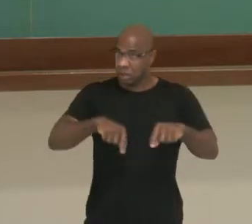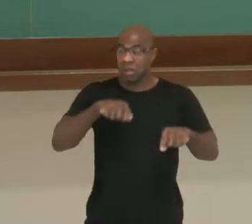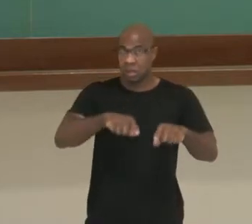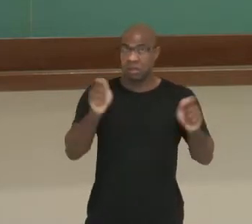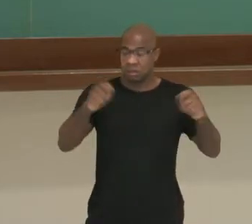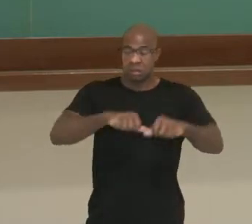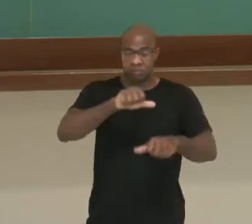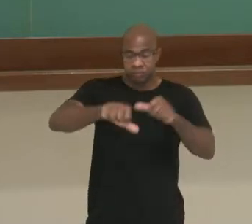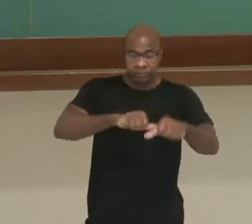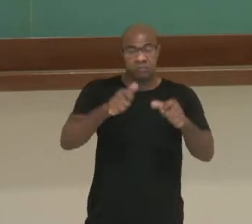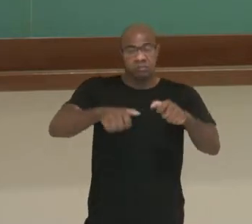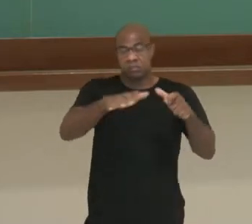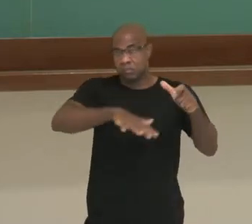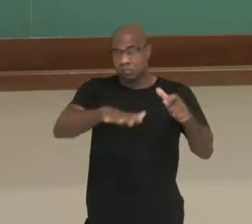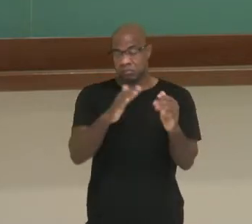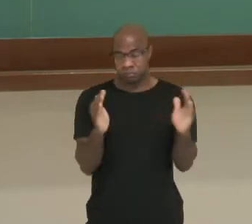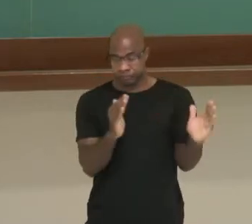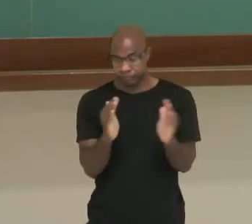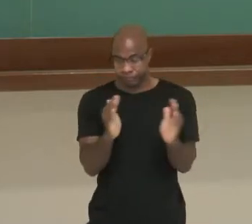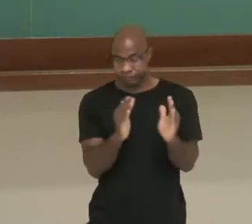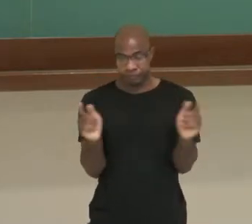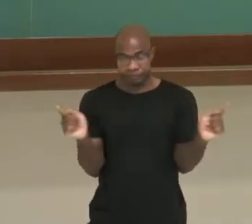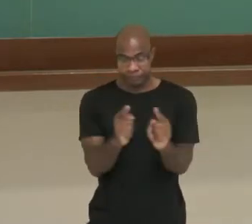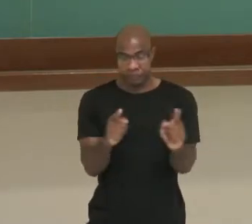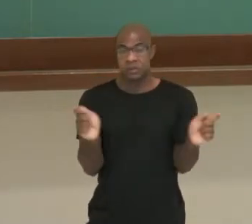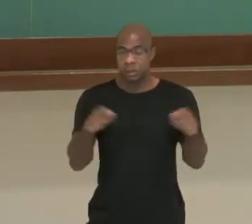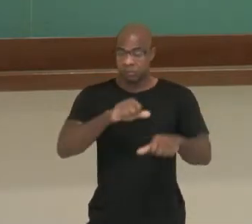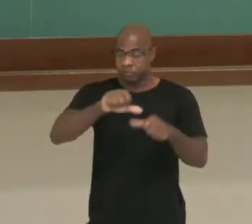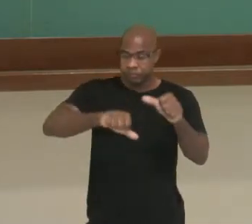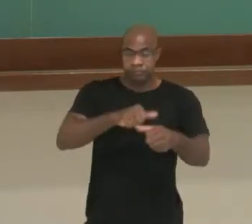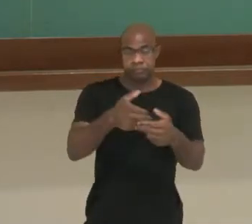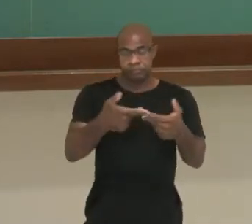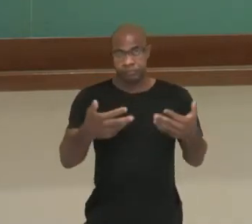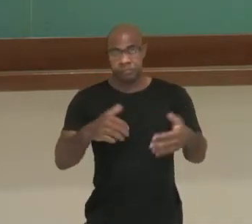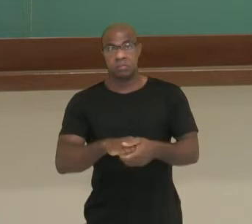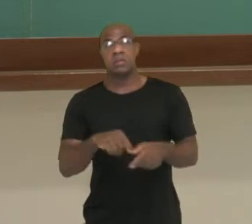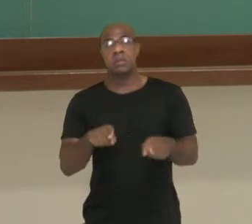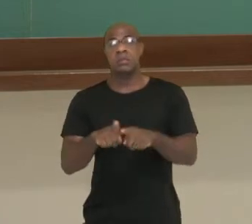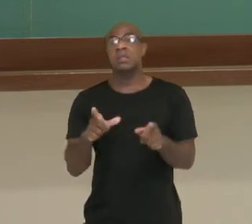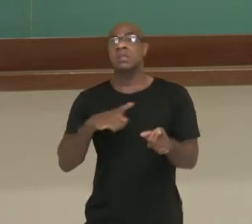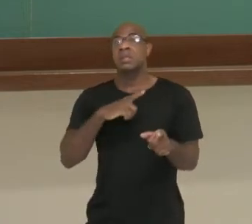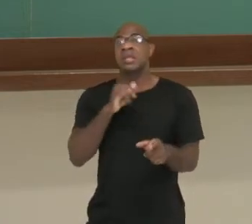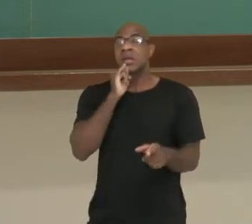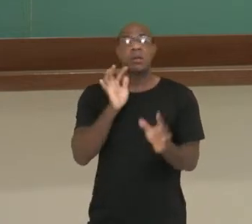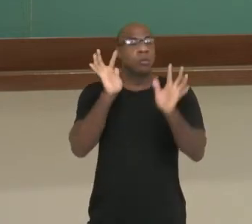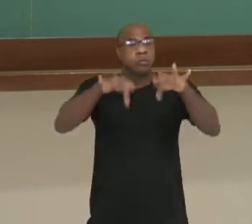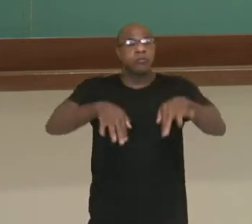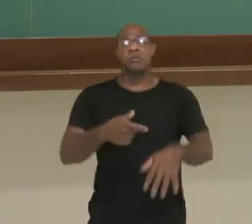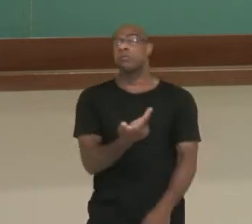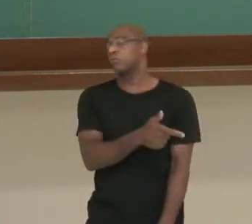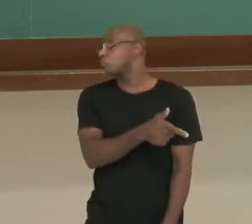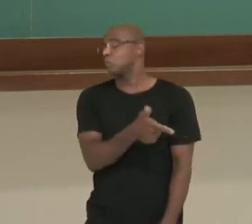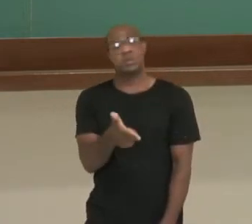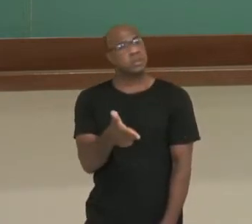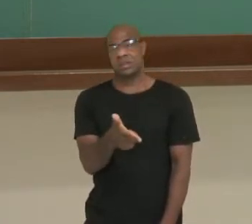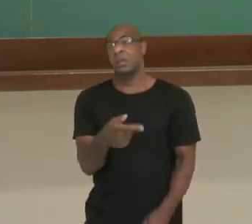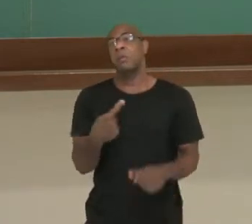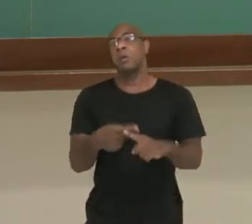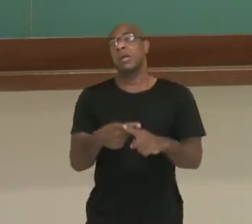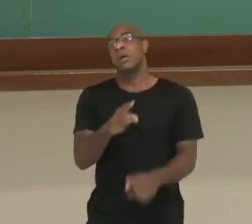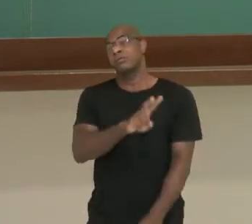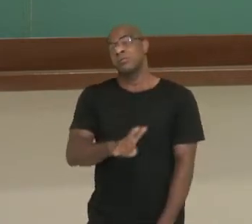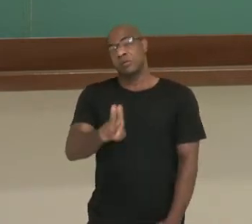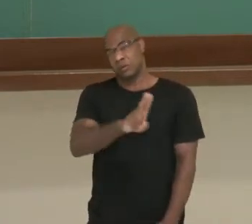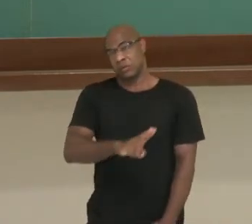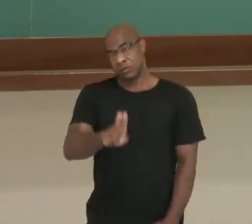um espaço de tempo bastante curto pelo ser humano ou ainda são todas aquelas que não se esgotam em função da utilização